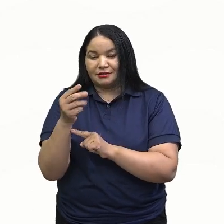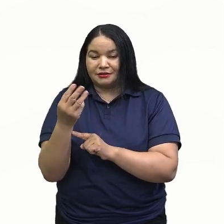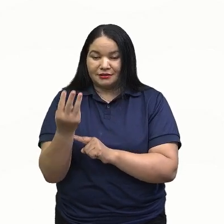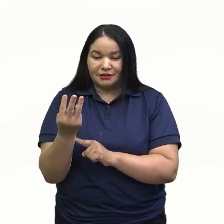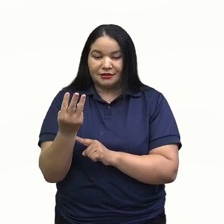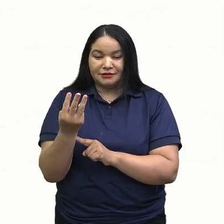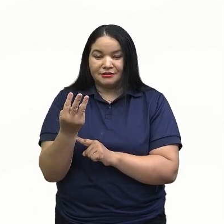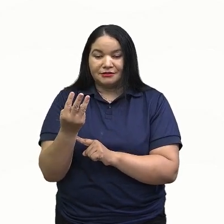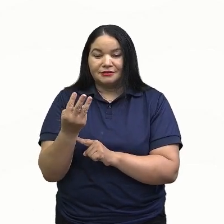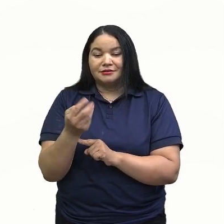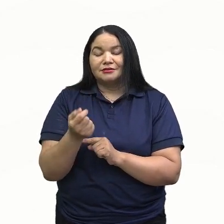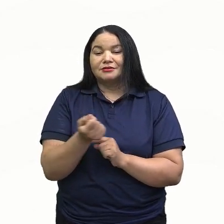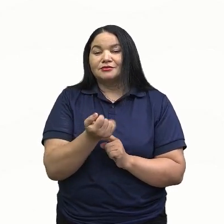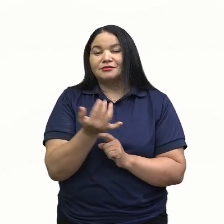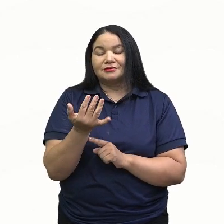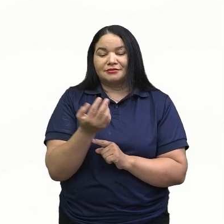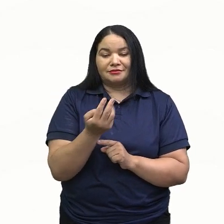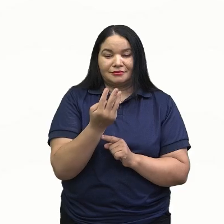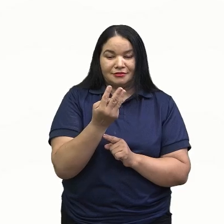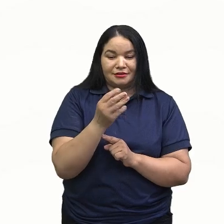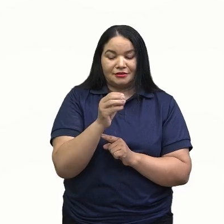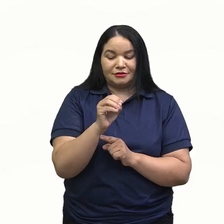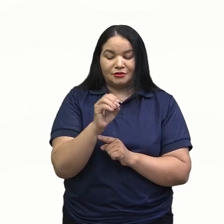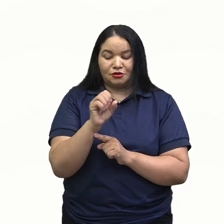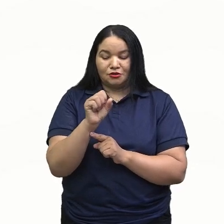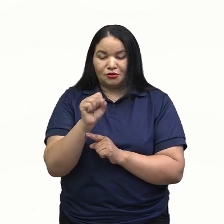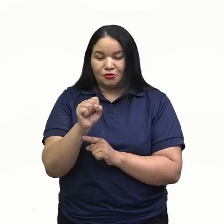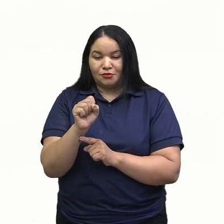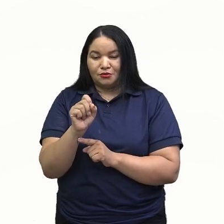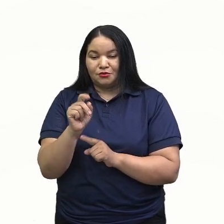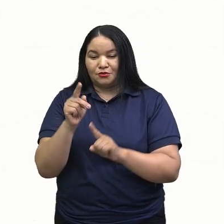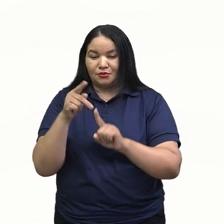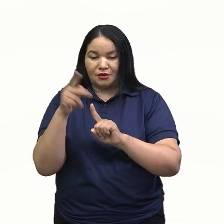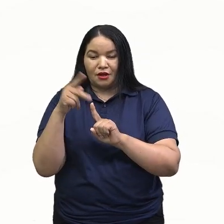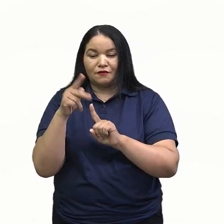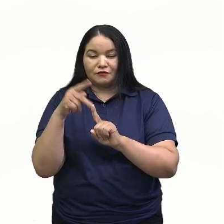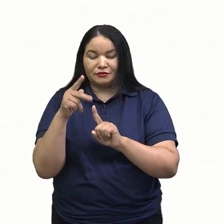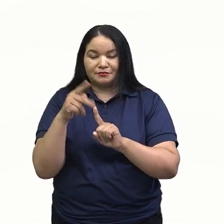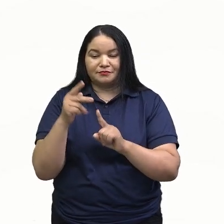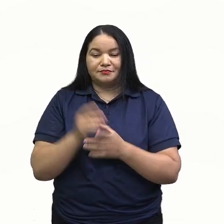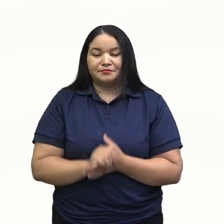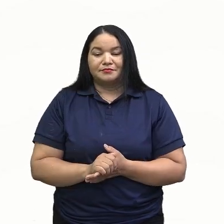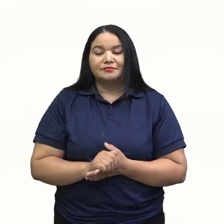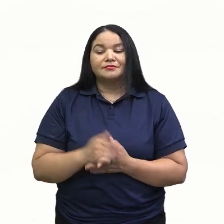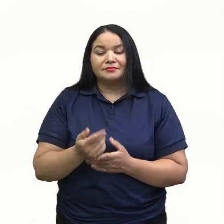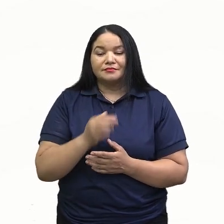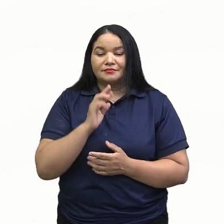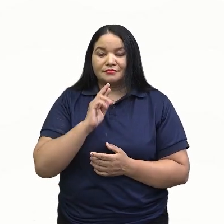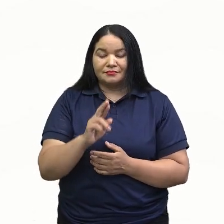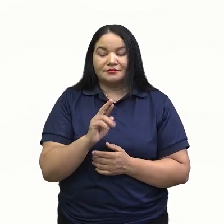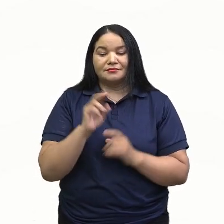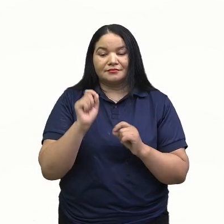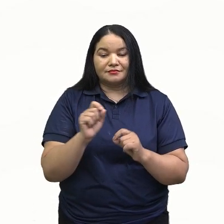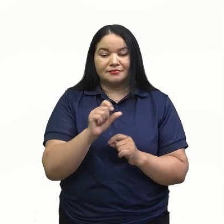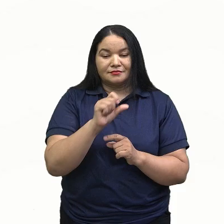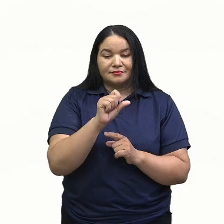273 resulta em 308 kelvins. Logo, as respostas